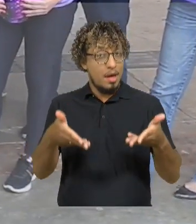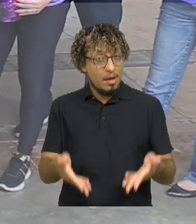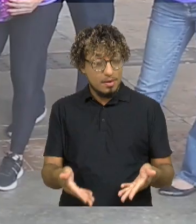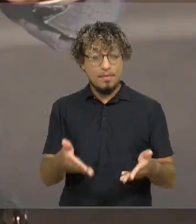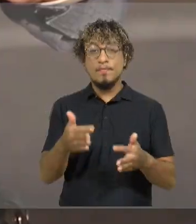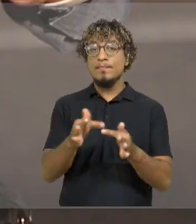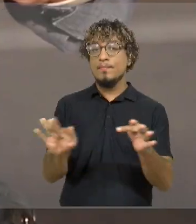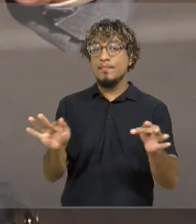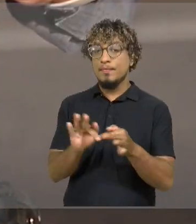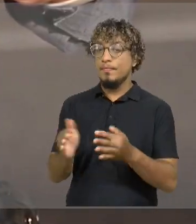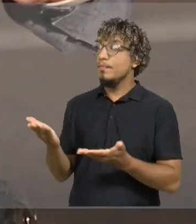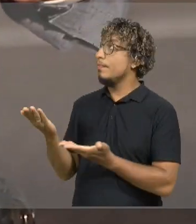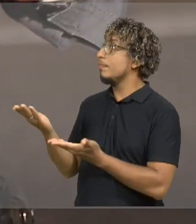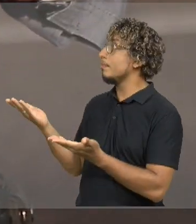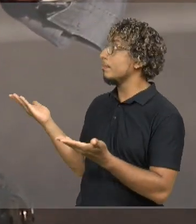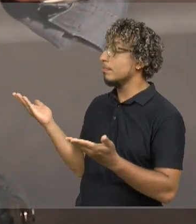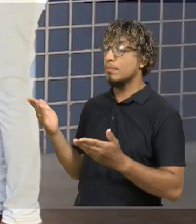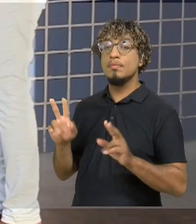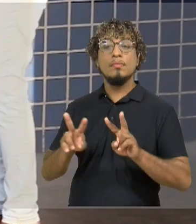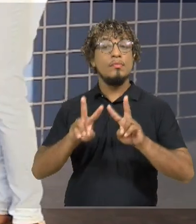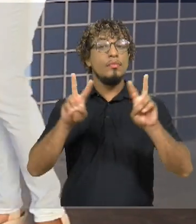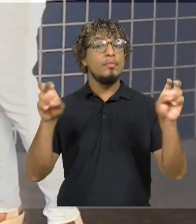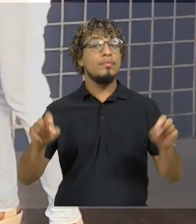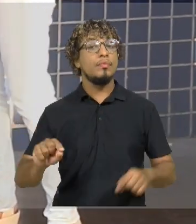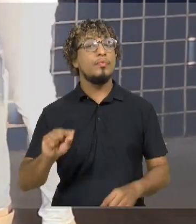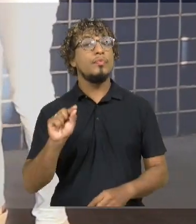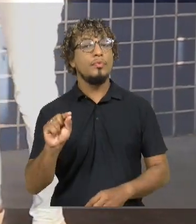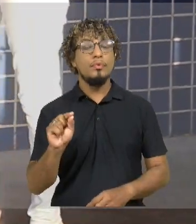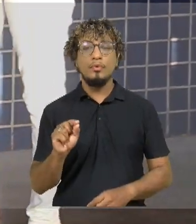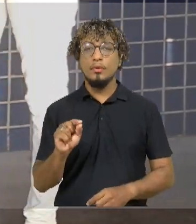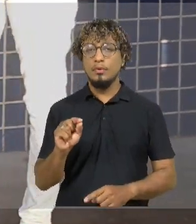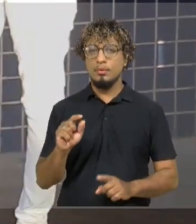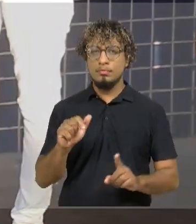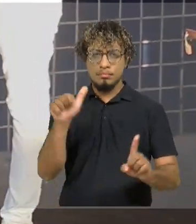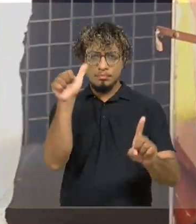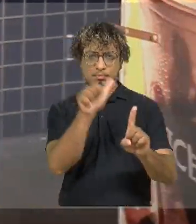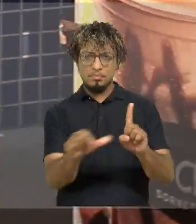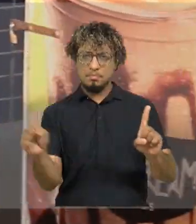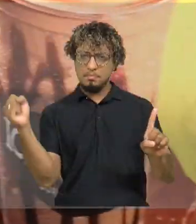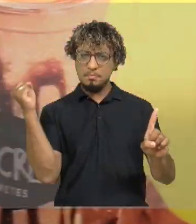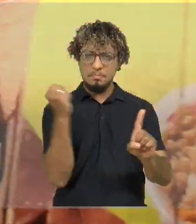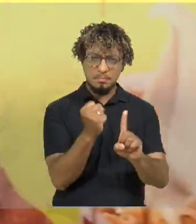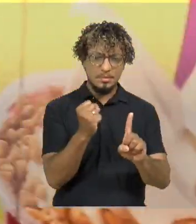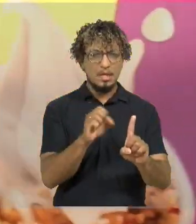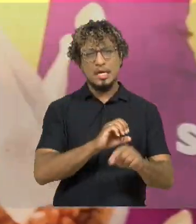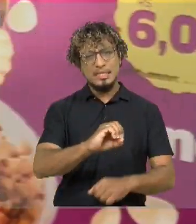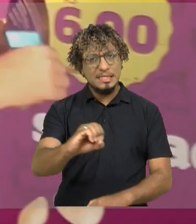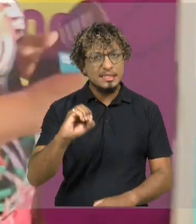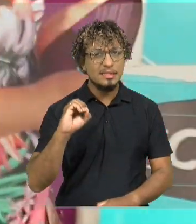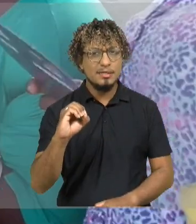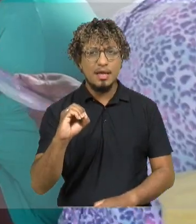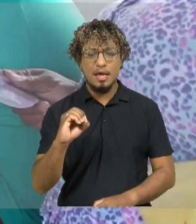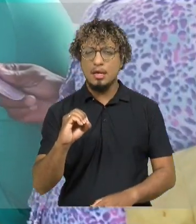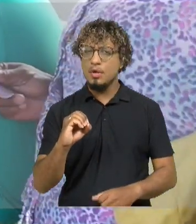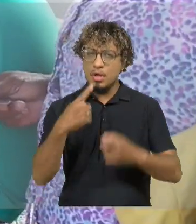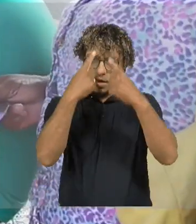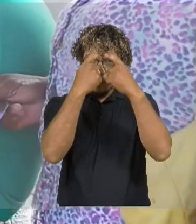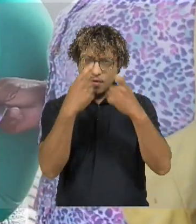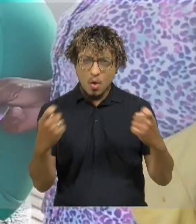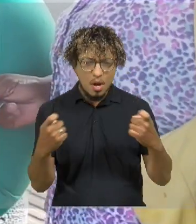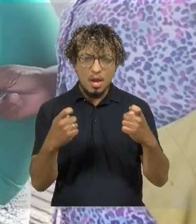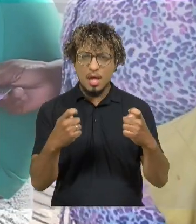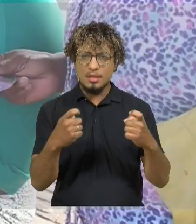da Praia Grande. A campanha teve como tema Feminicídio Zero, nenhuma violência contra a mulher deve